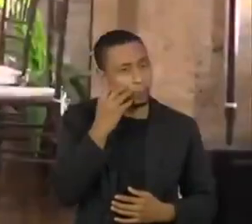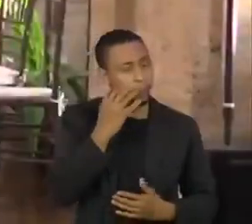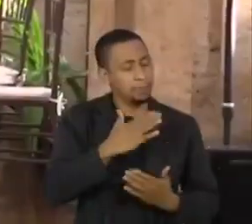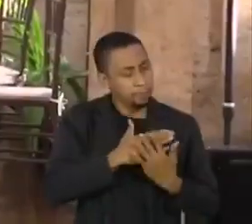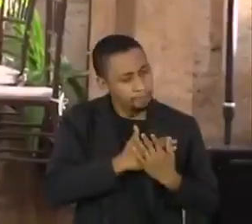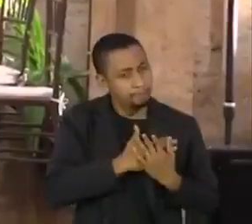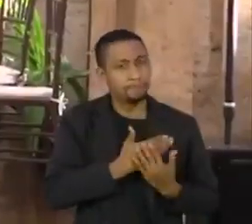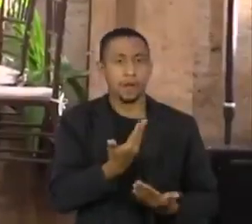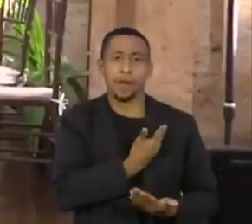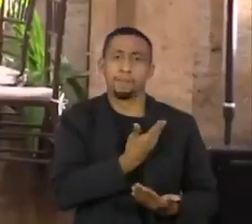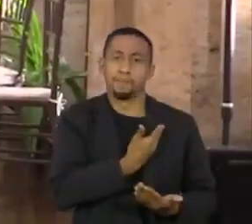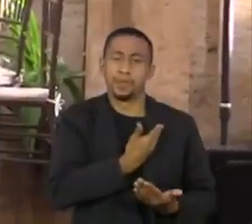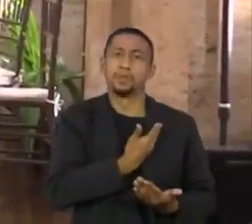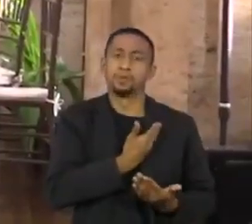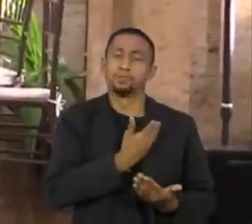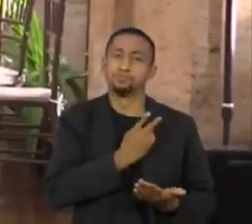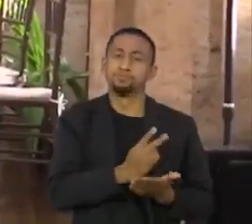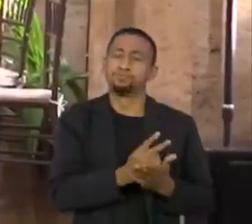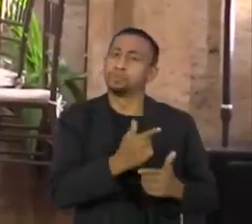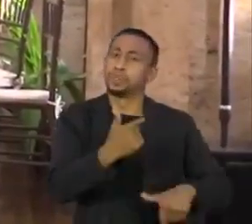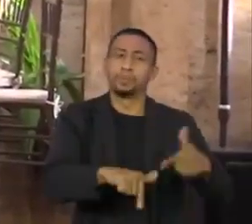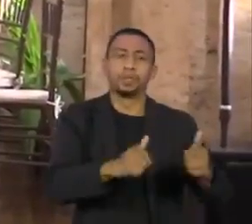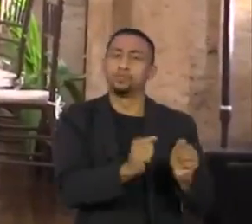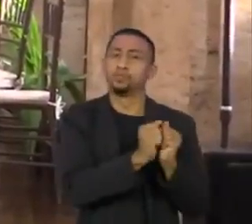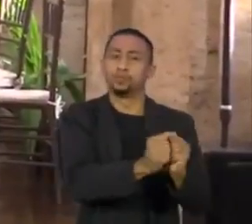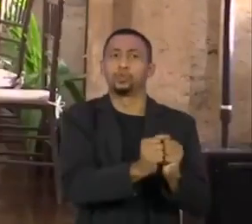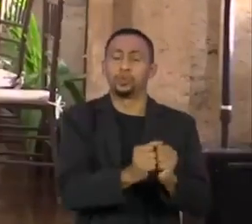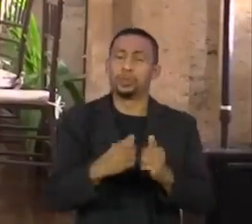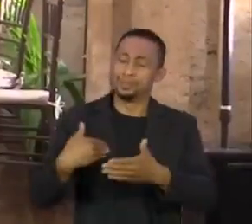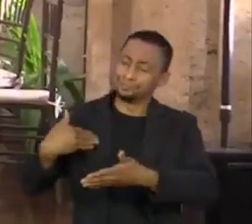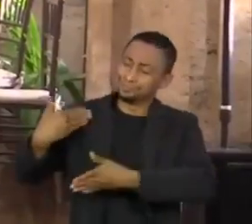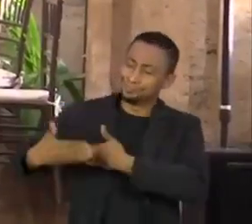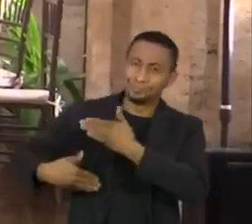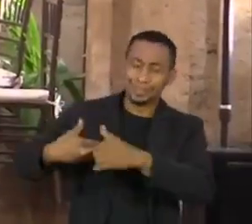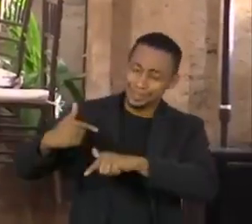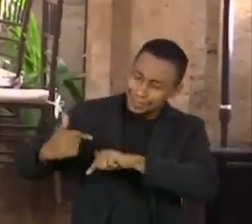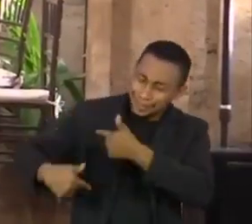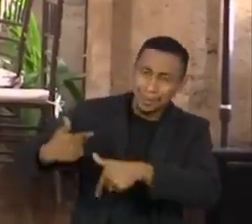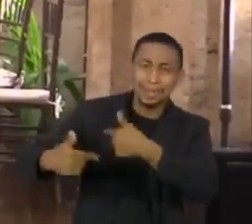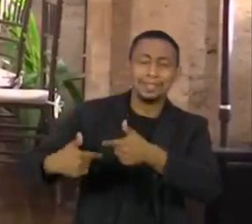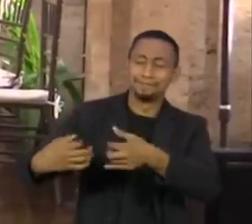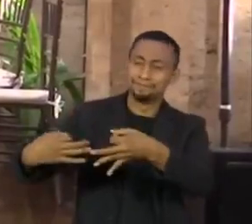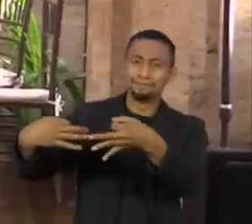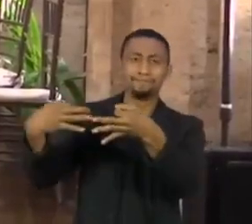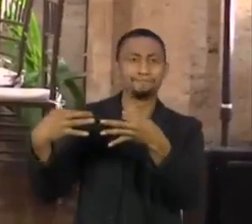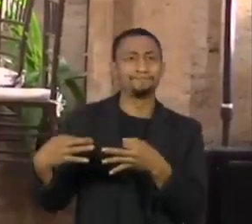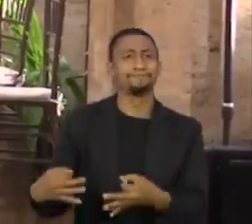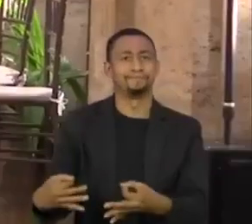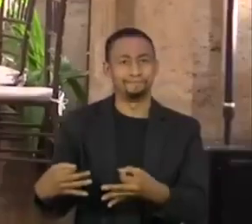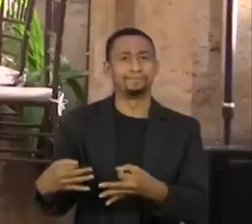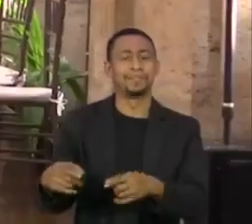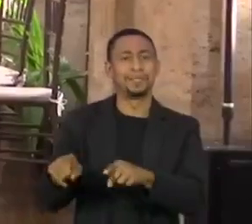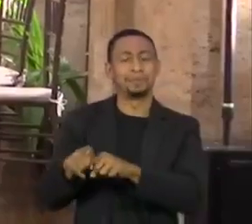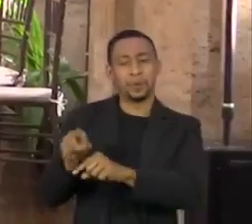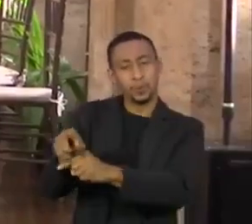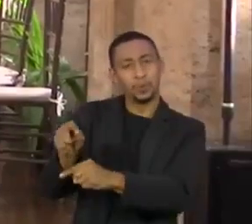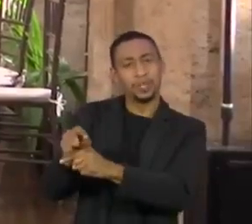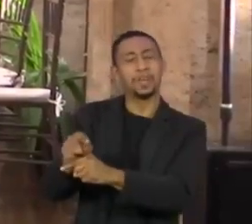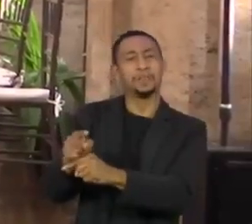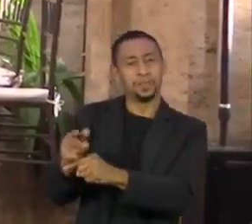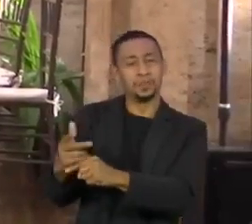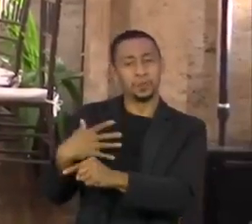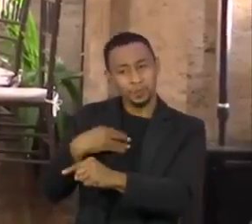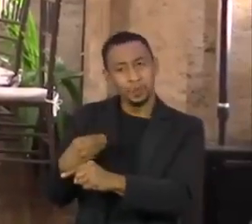companheiro. Deixa um grande legado, o legado da decência, da honestidade, da fraternidade,